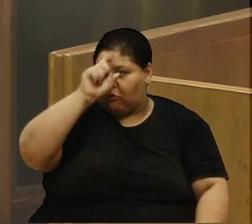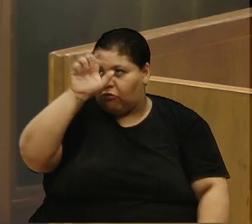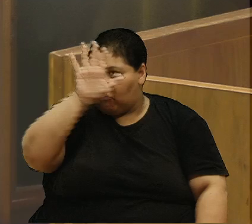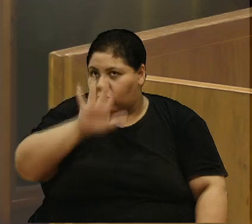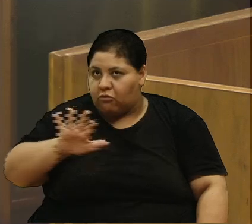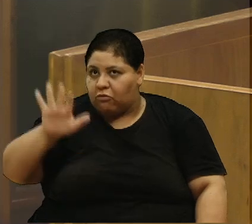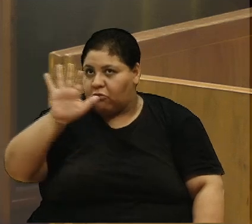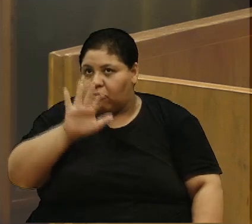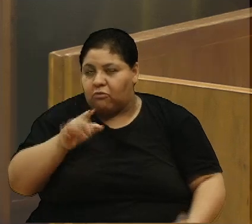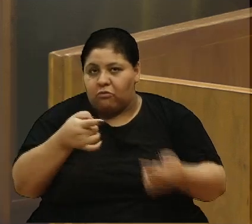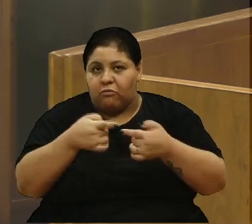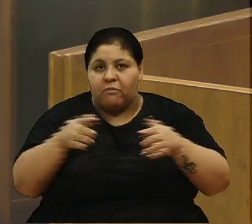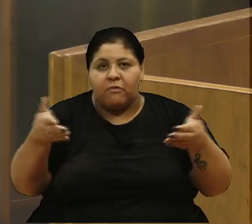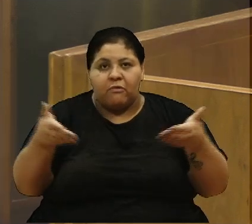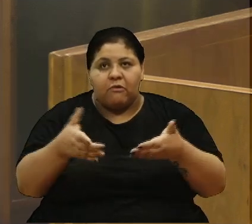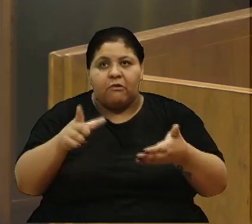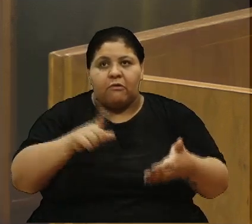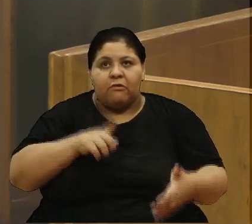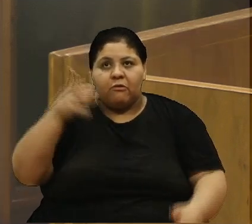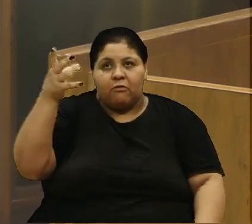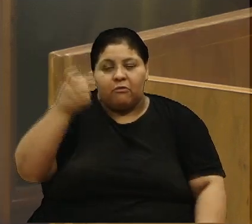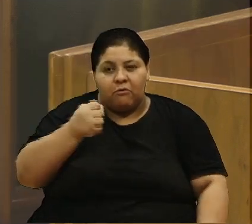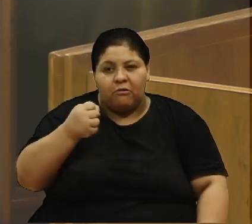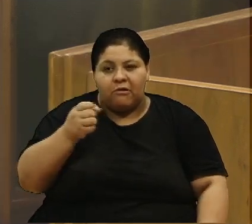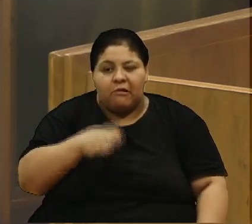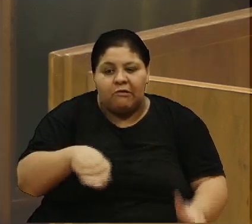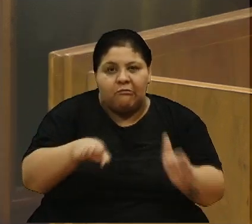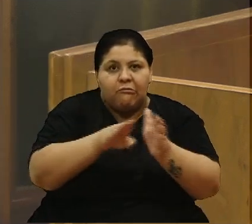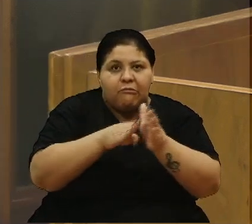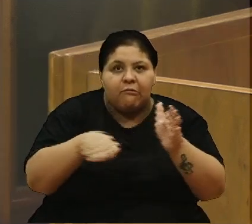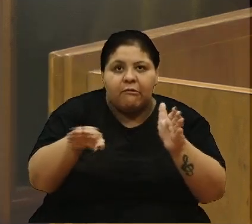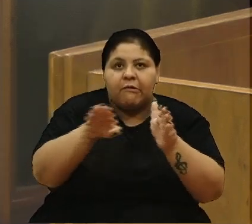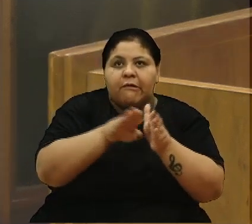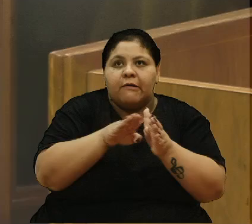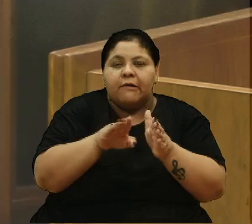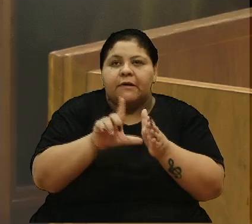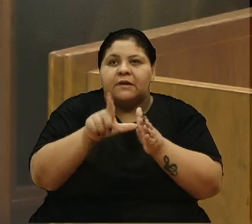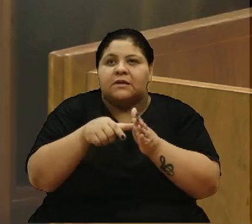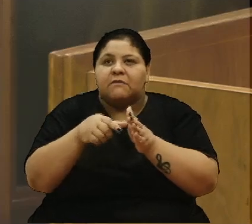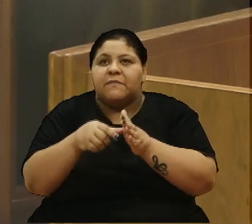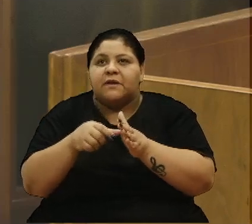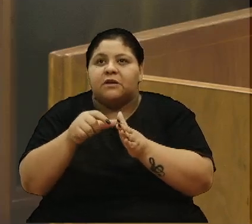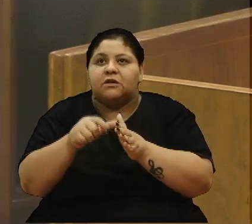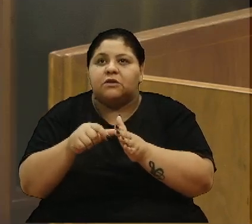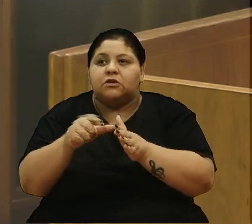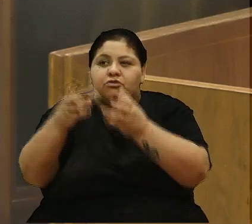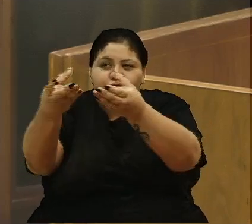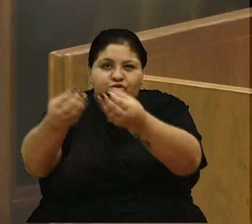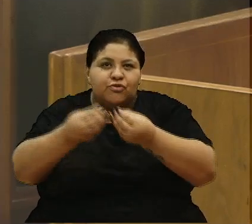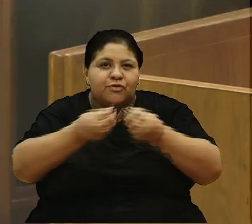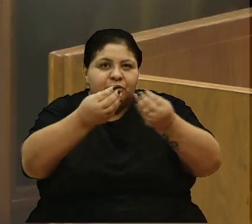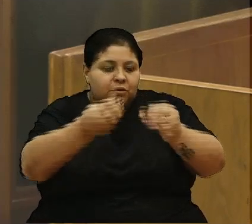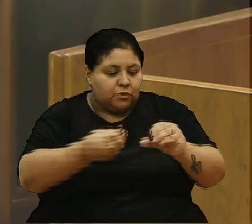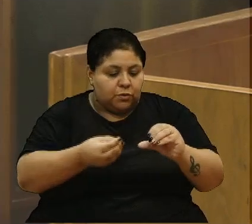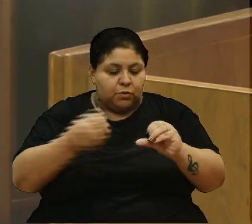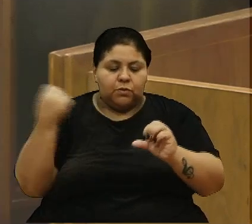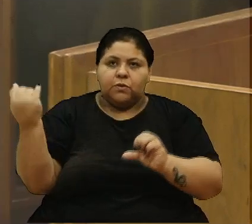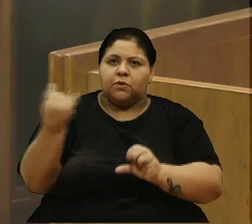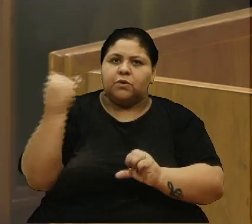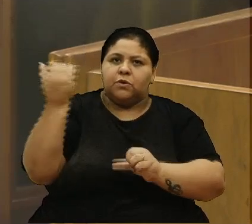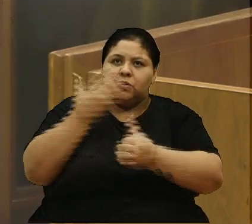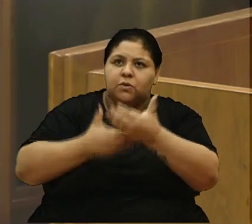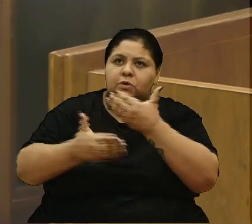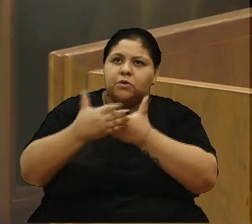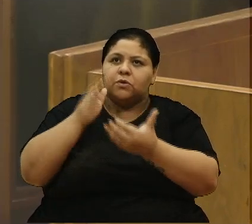já temos a questão do leite que vem chegando também de doadoras. Então, muito, muito, muito importante, depois de toda a